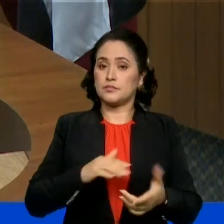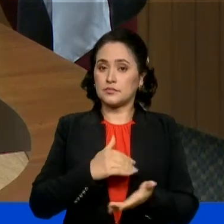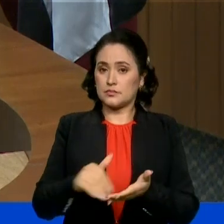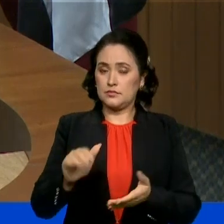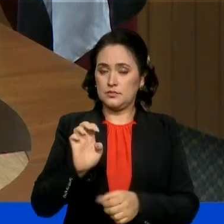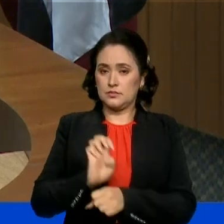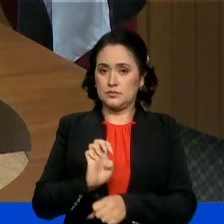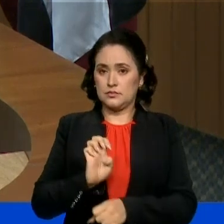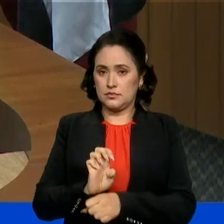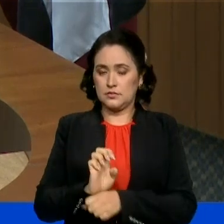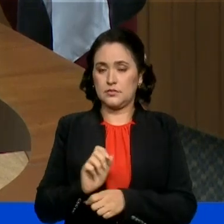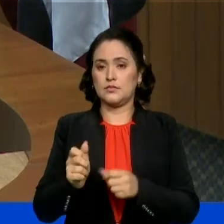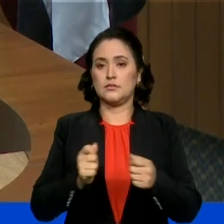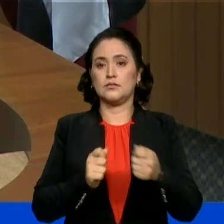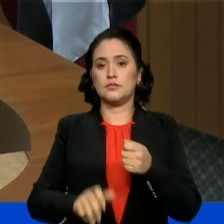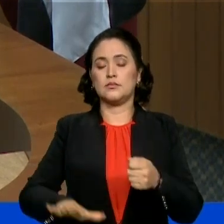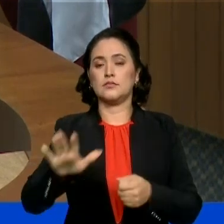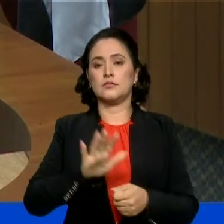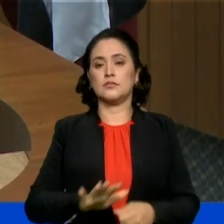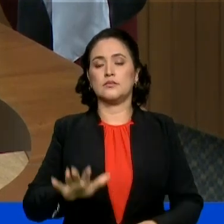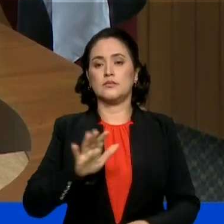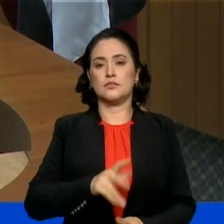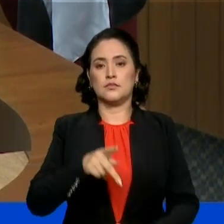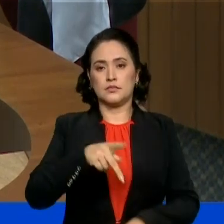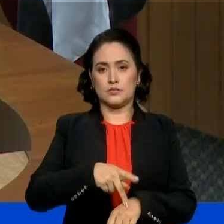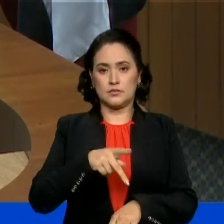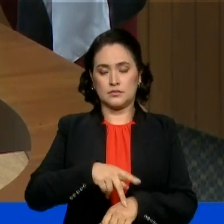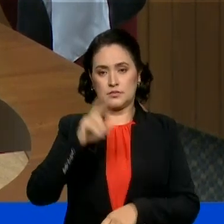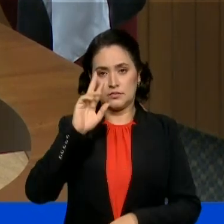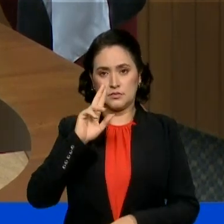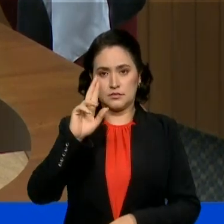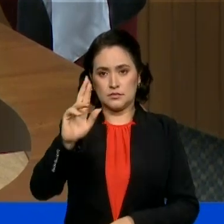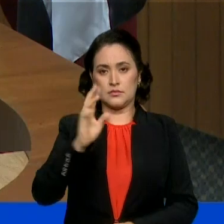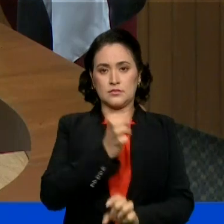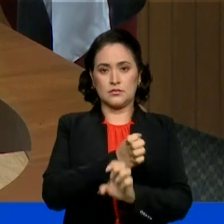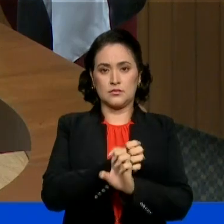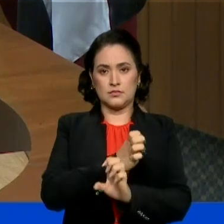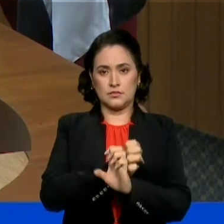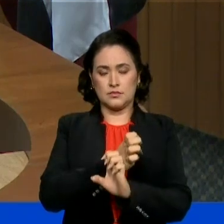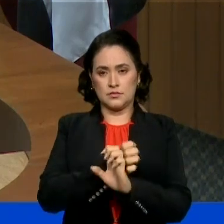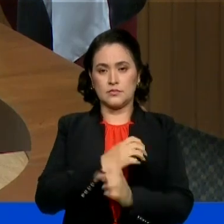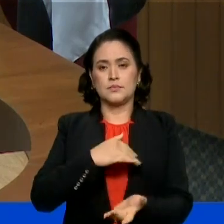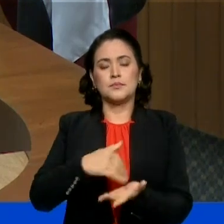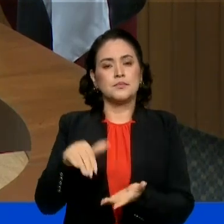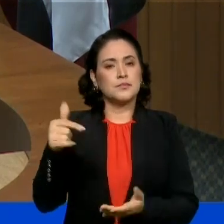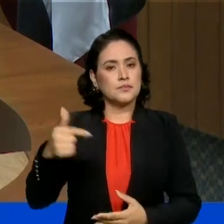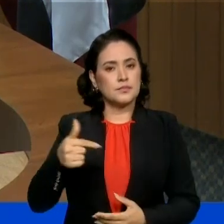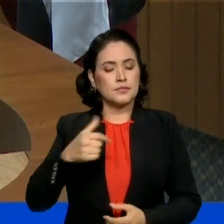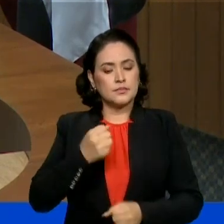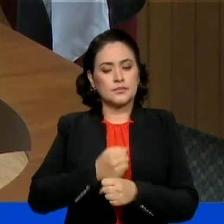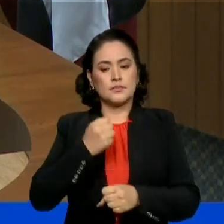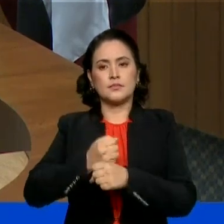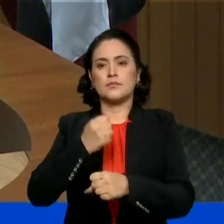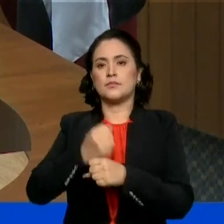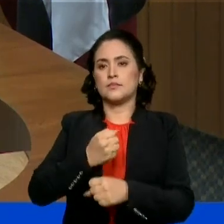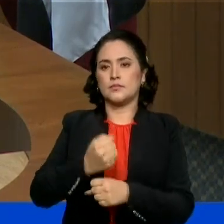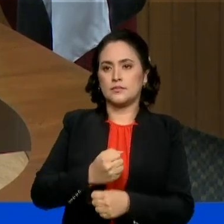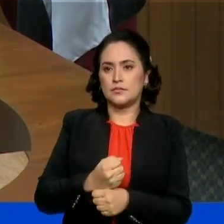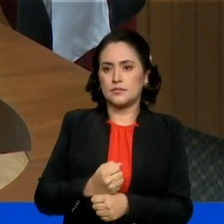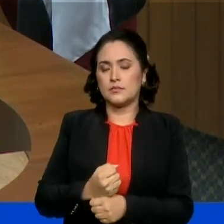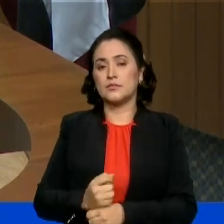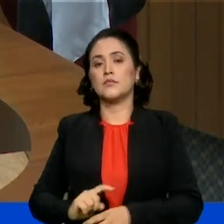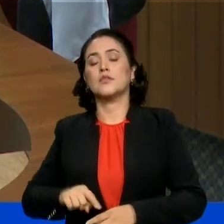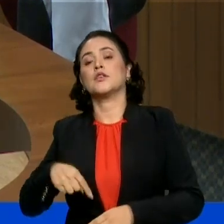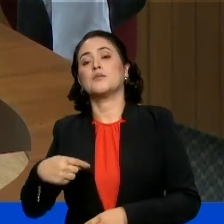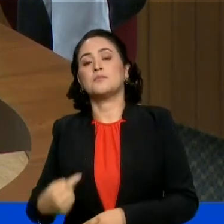regional de Pedreiras, diretor de operação e manutenção da CAEMA, de secretário adjunto de obras civis e depois também